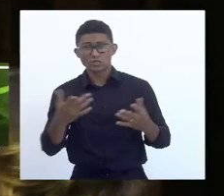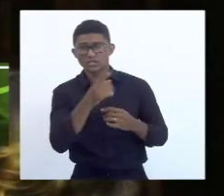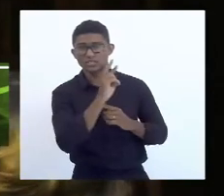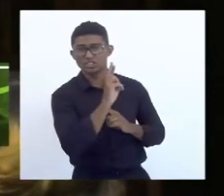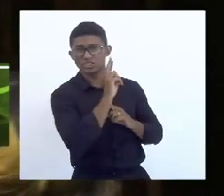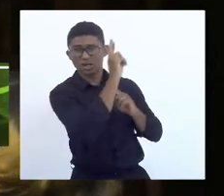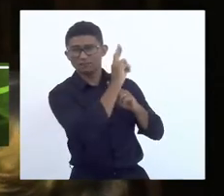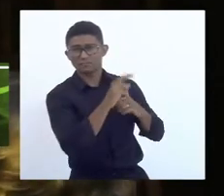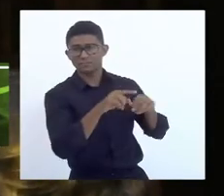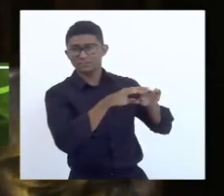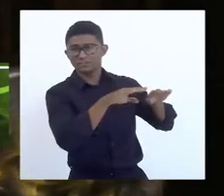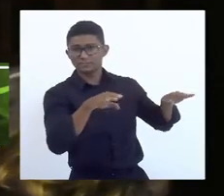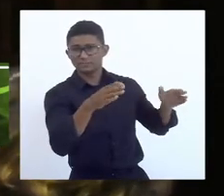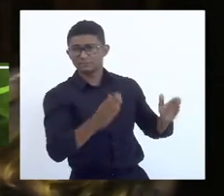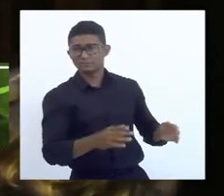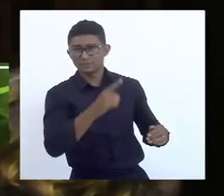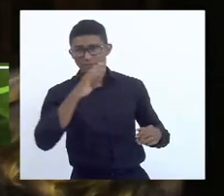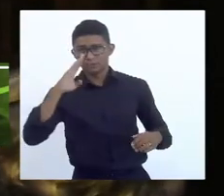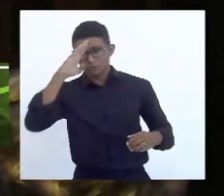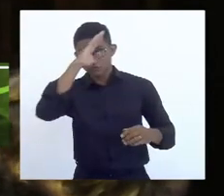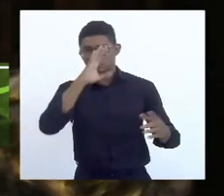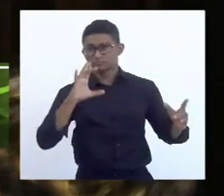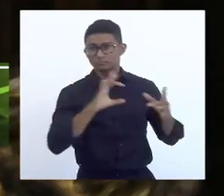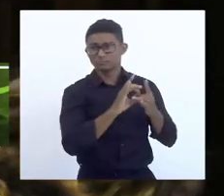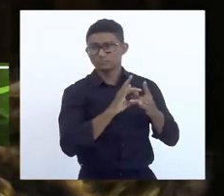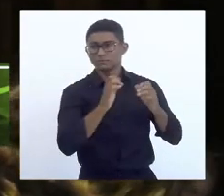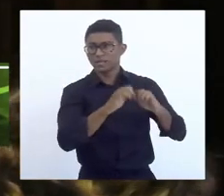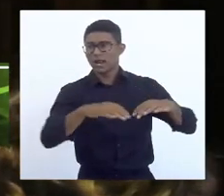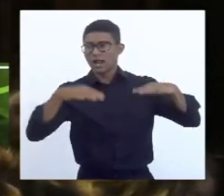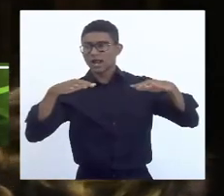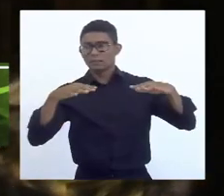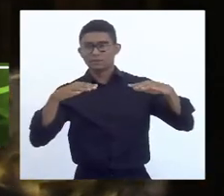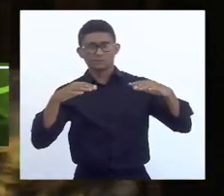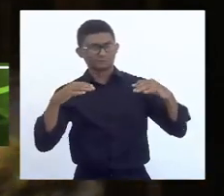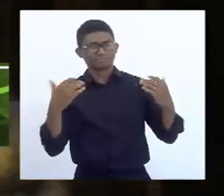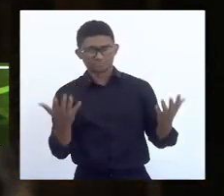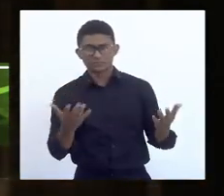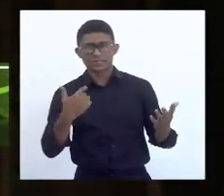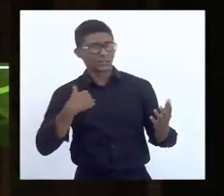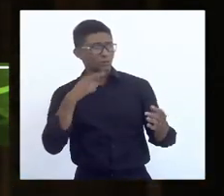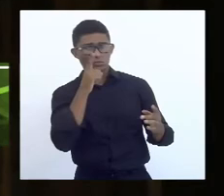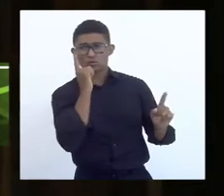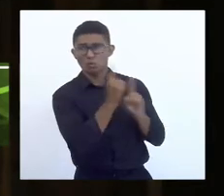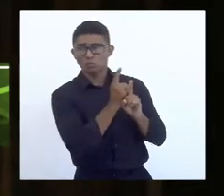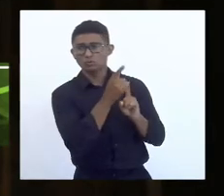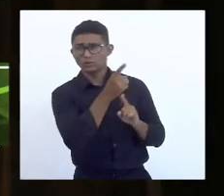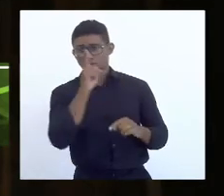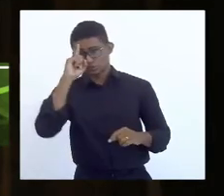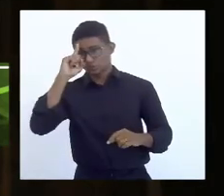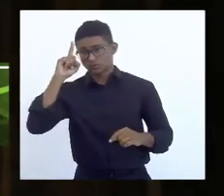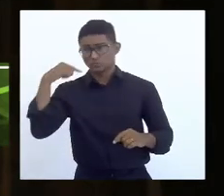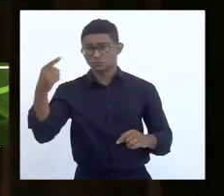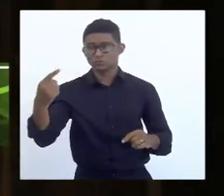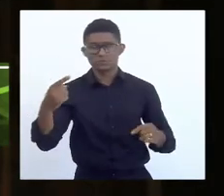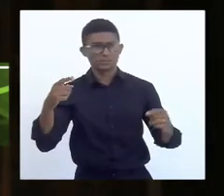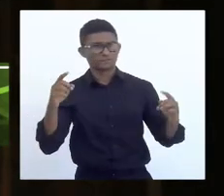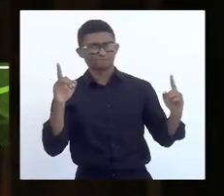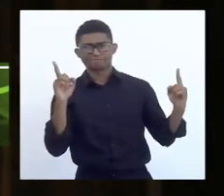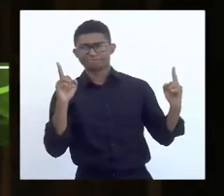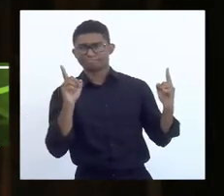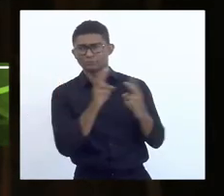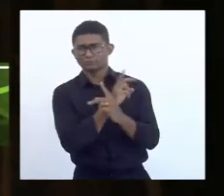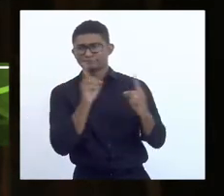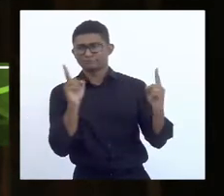que está na mesma Câmara de Vereadores que eu, e eu me encontro com ele todos os dias durante o corredor. E quando eu encaminhei essa denúncia aos meus